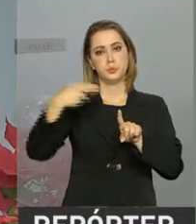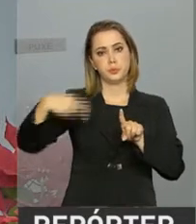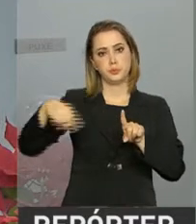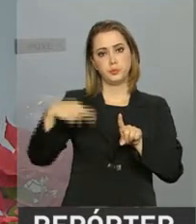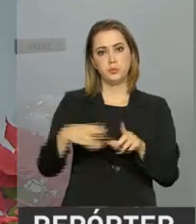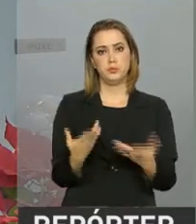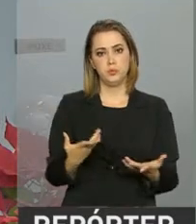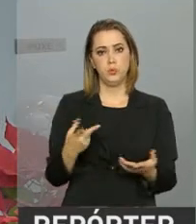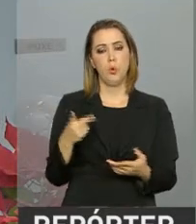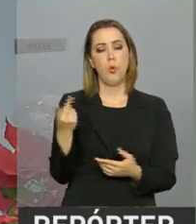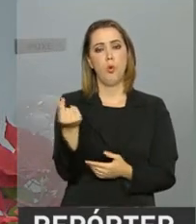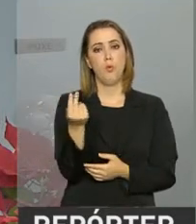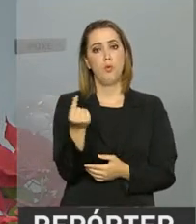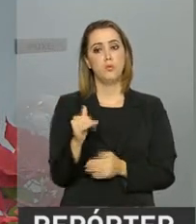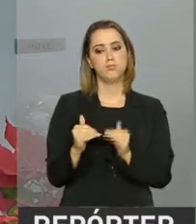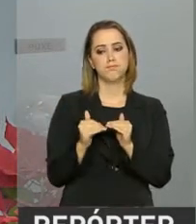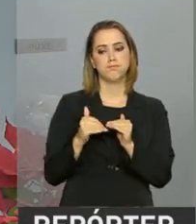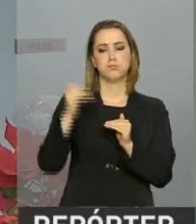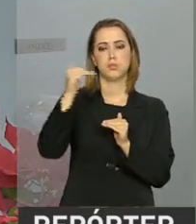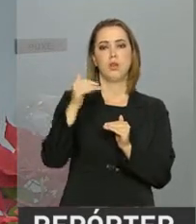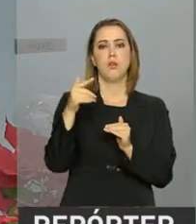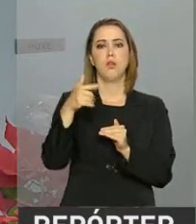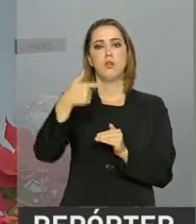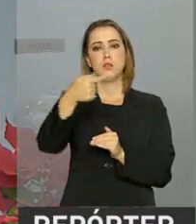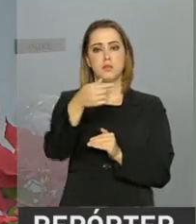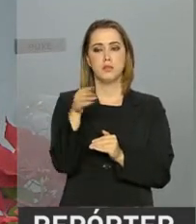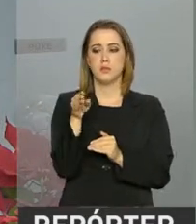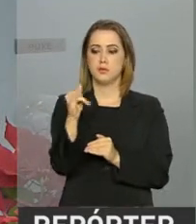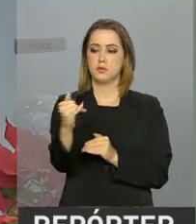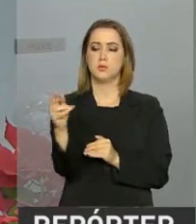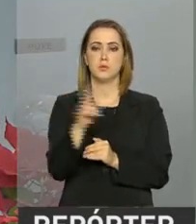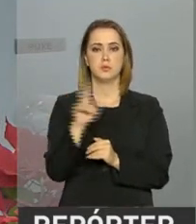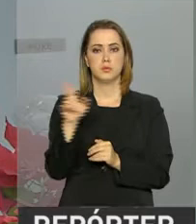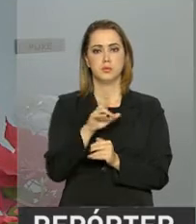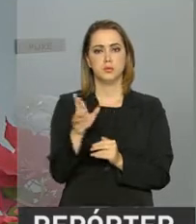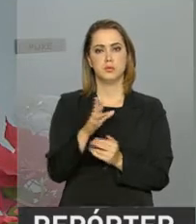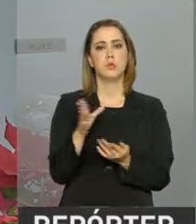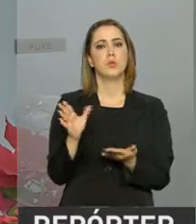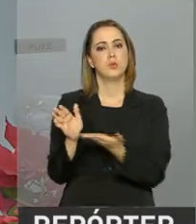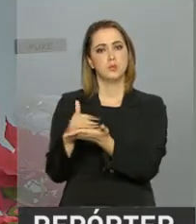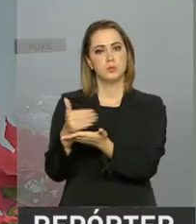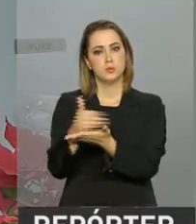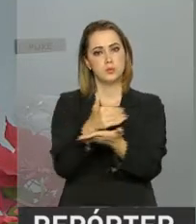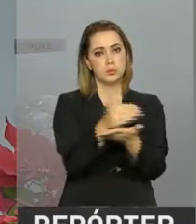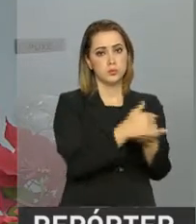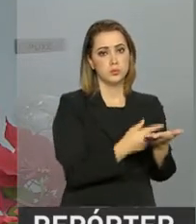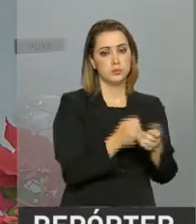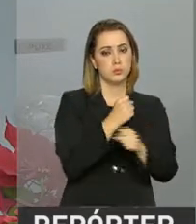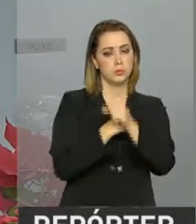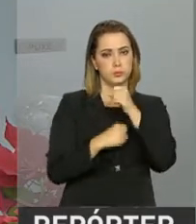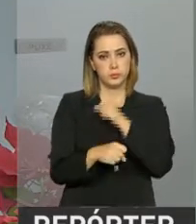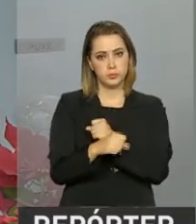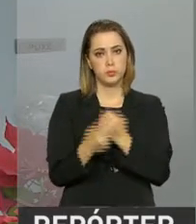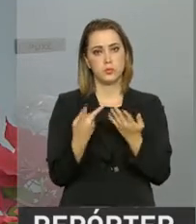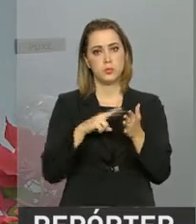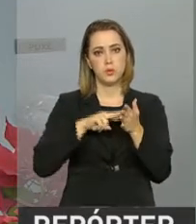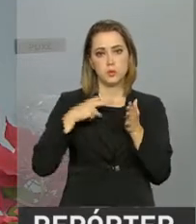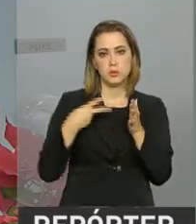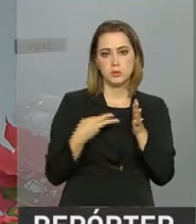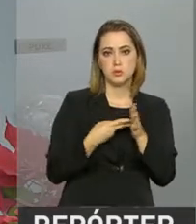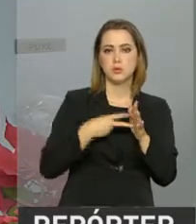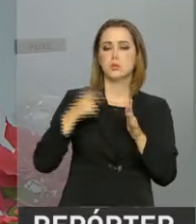ano o valor ultrapassa em quase 7 bilhões de reais o que foi arrecadado no mesmo mês de 2015 e representa um crescimento